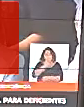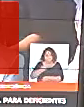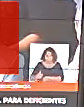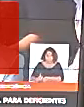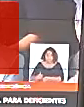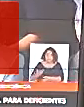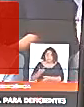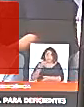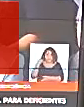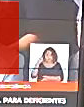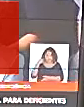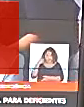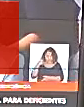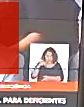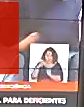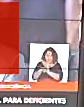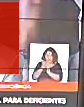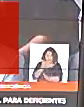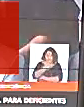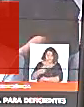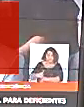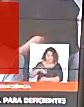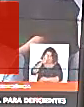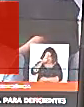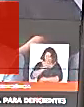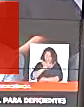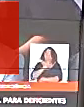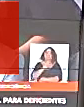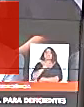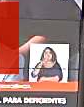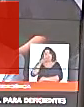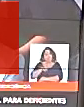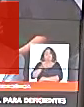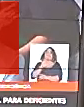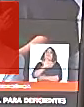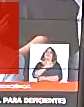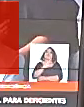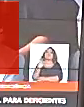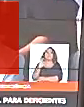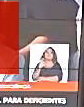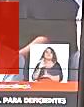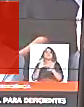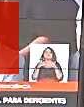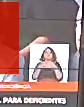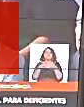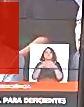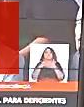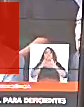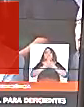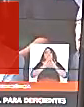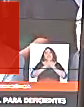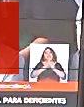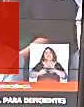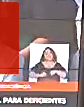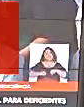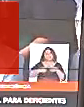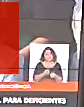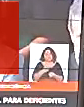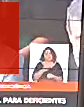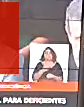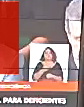Renato, que é o coordenador estadual da pessoa idosa e pessoa com deficiência, lá na Defensoria Pública de Minas Gerais. Agradeço também a